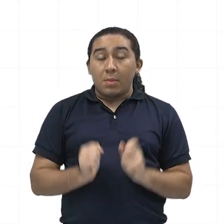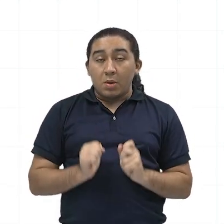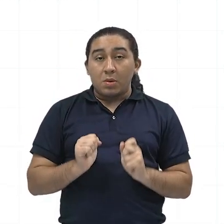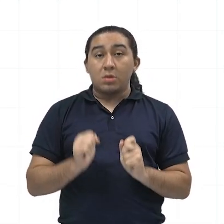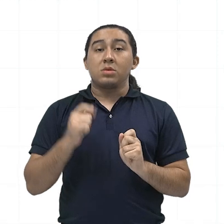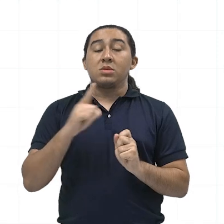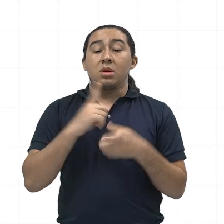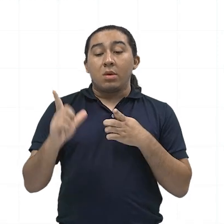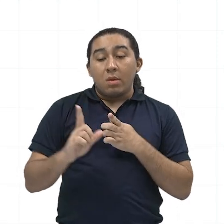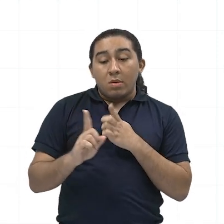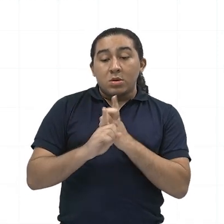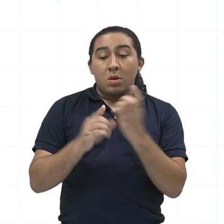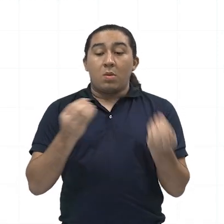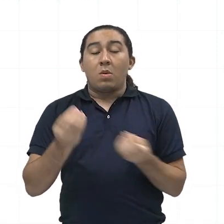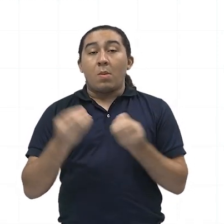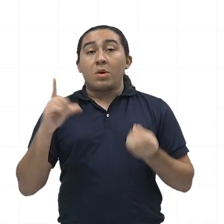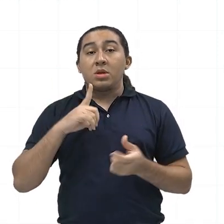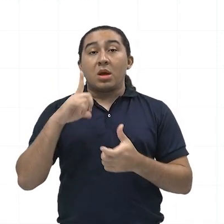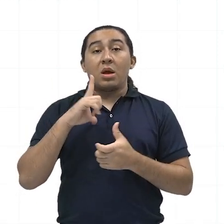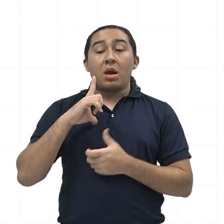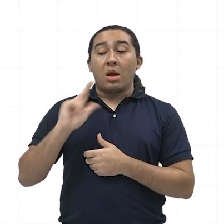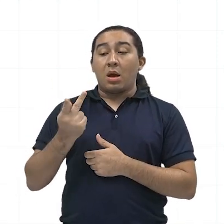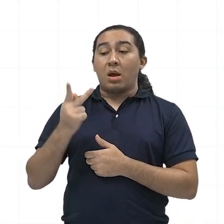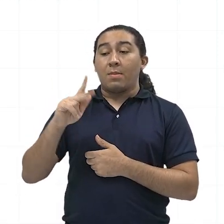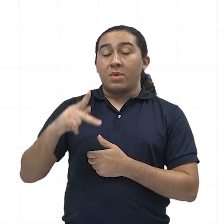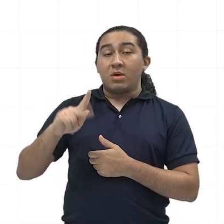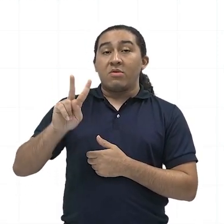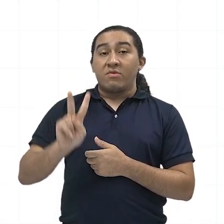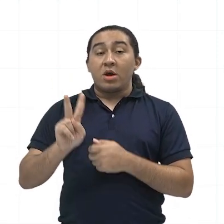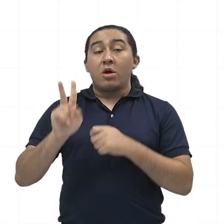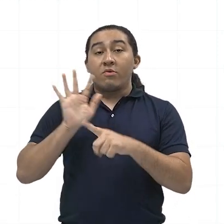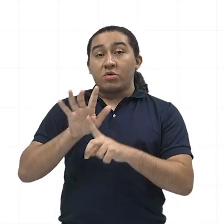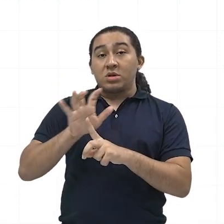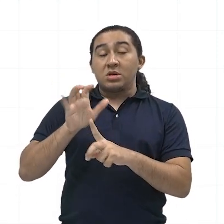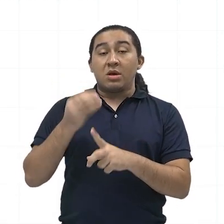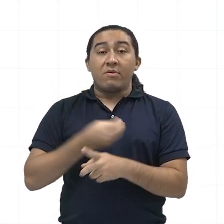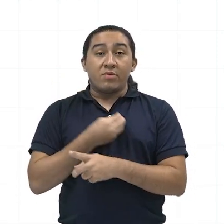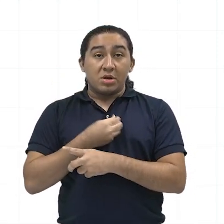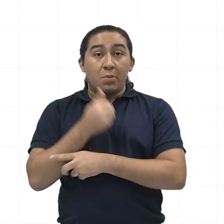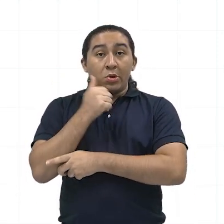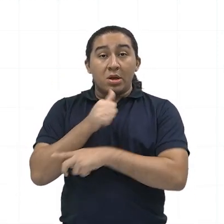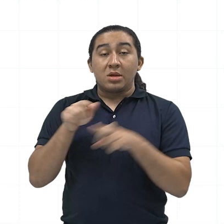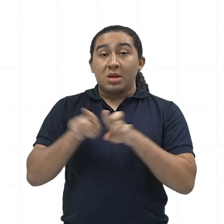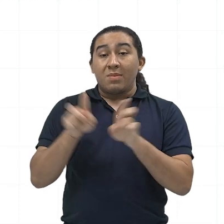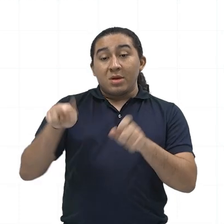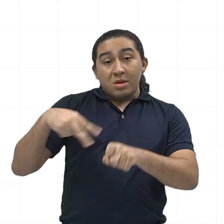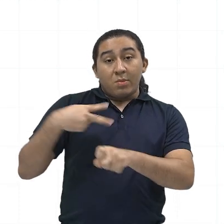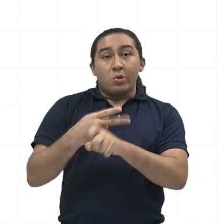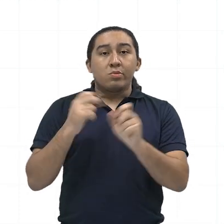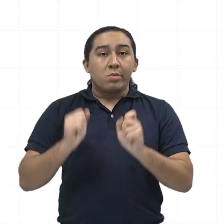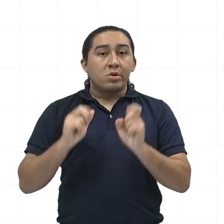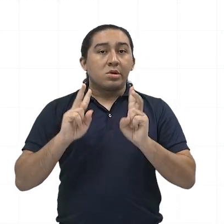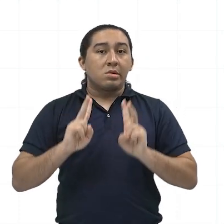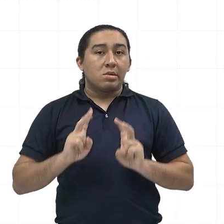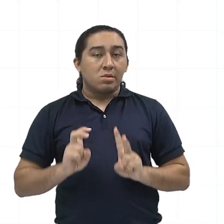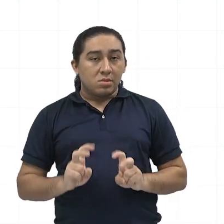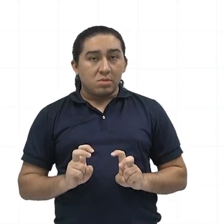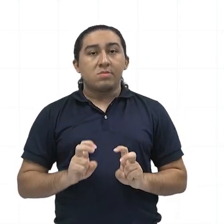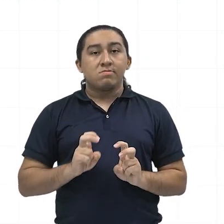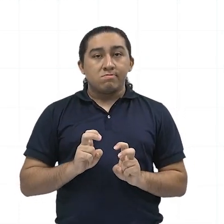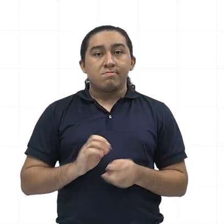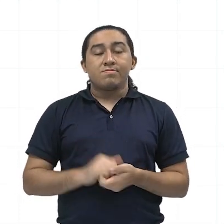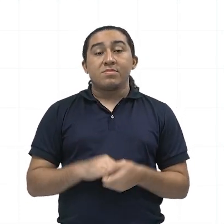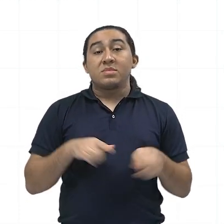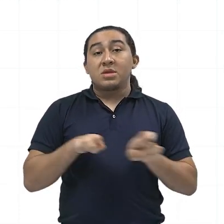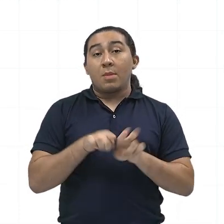identificar alterações causadas pelo HPV e podem evoluir para o câncer. E o Sistema Único de Saúde, o